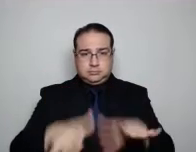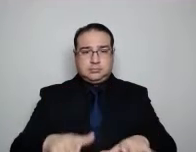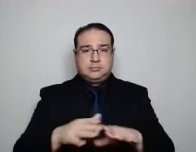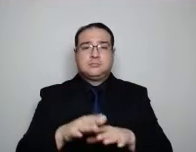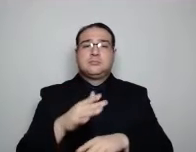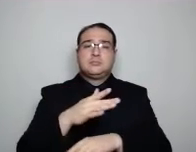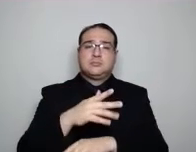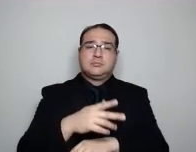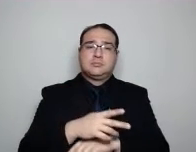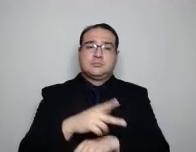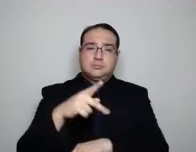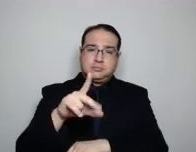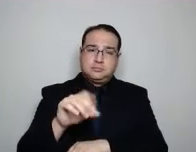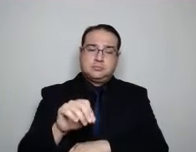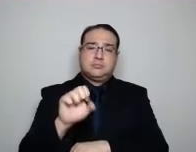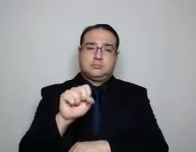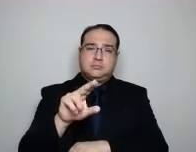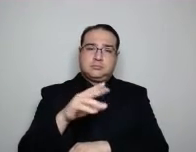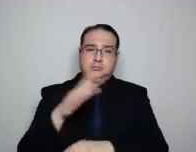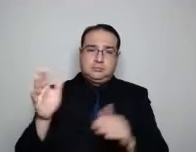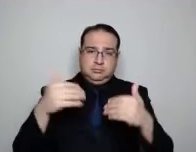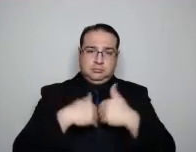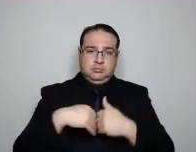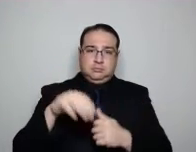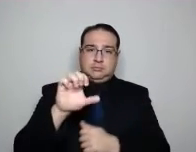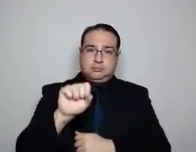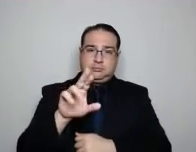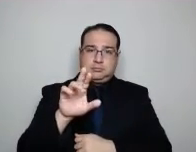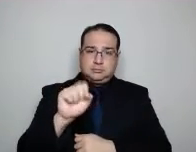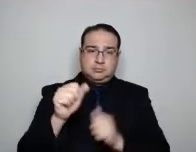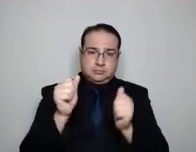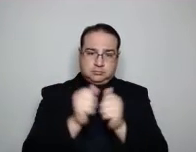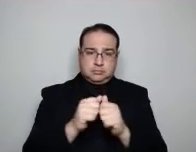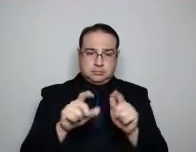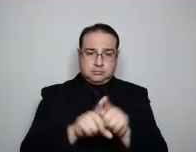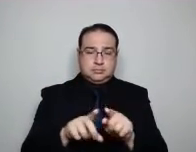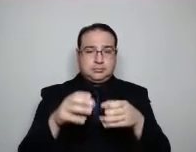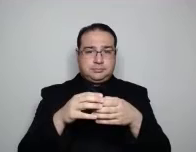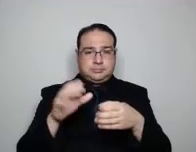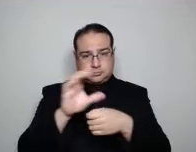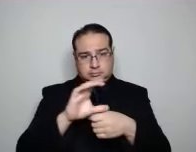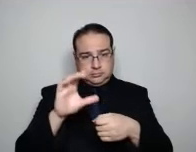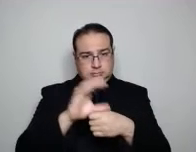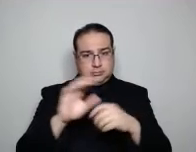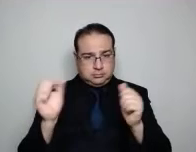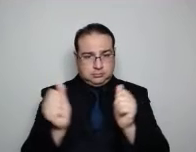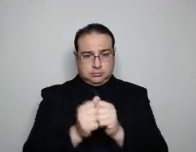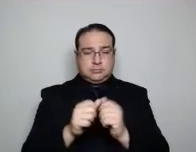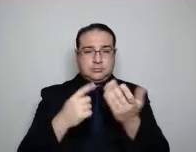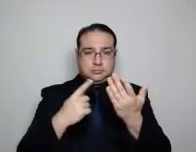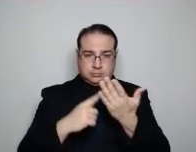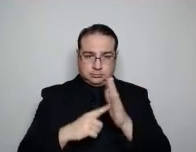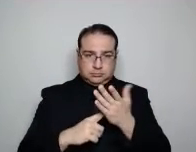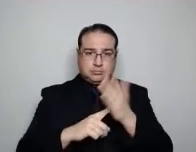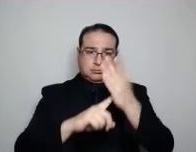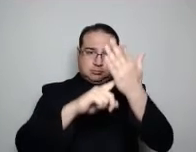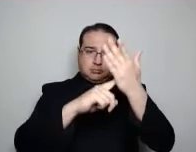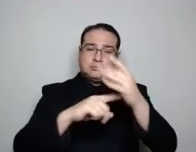SUS e o SUS lá no CONITEC, que é a Comissão de Incorporação de Tecnologias em Medicina, né,